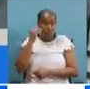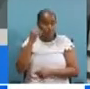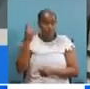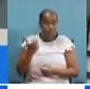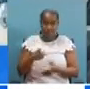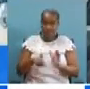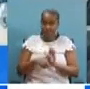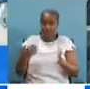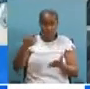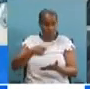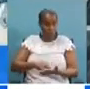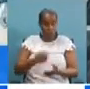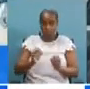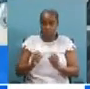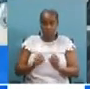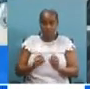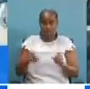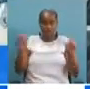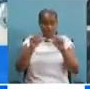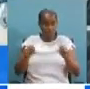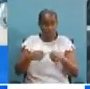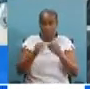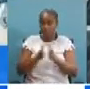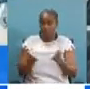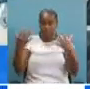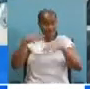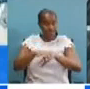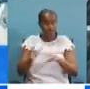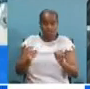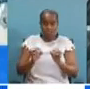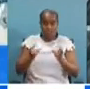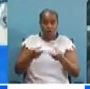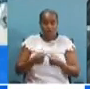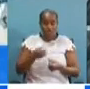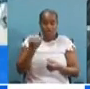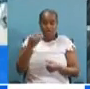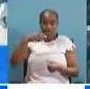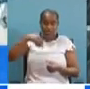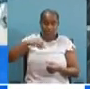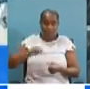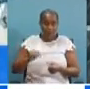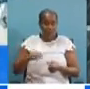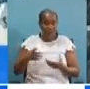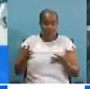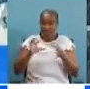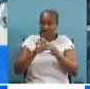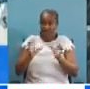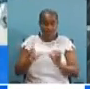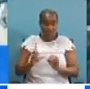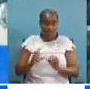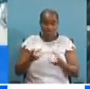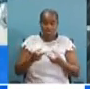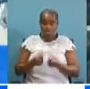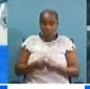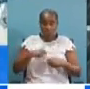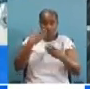não contributivo. Estes subsistemas todos não estão devidamente integrados, de modo que as contas do INPS não batem, digamos, com as